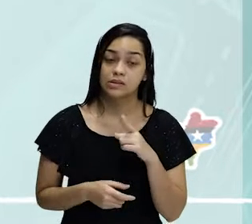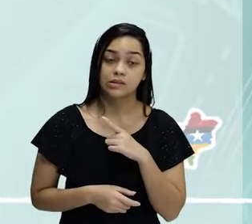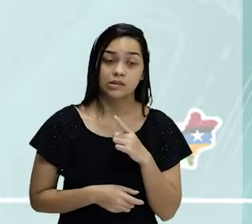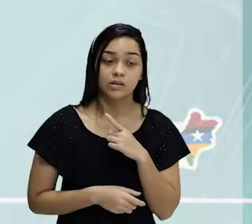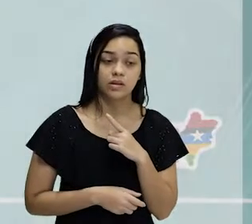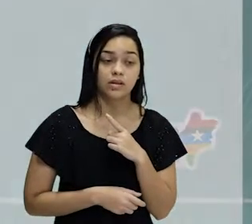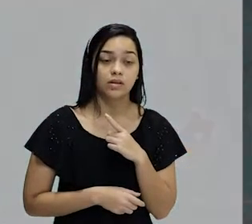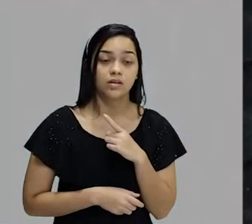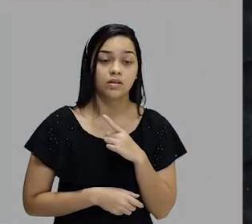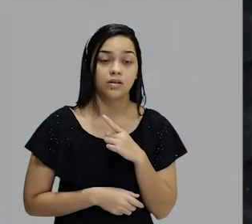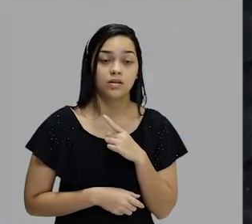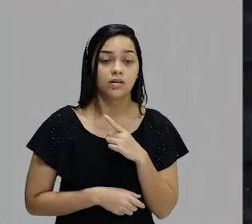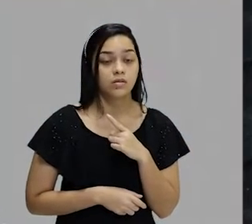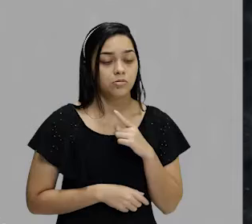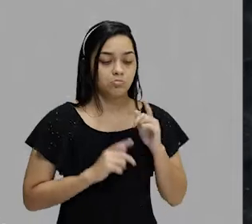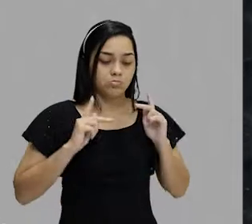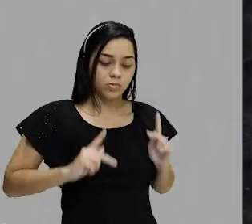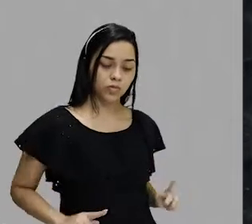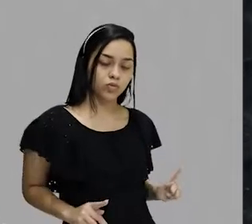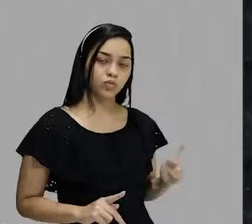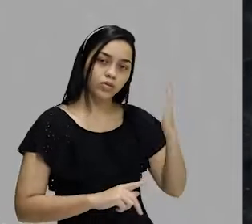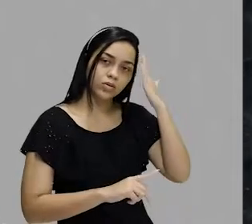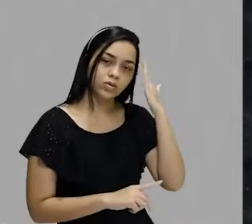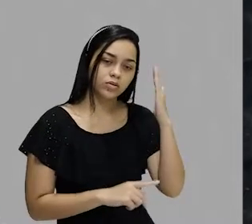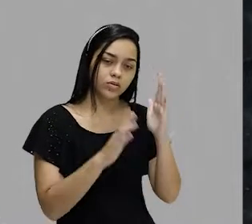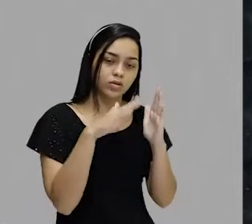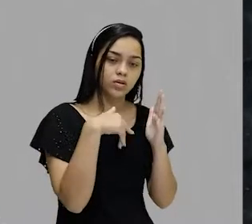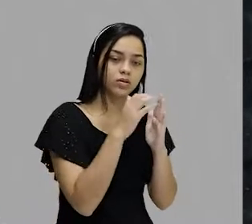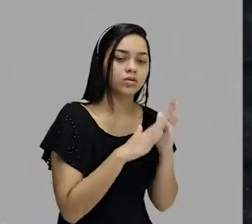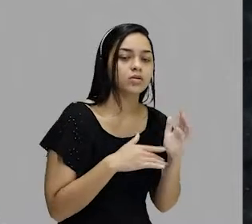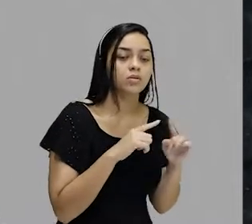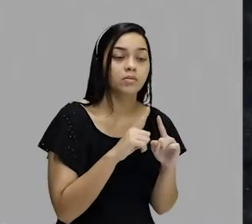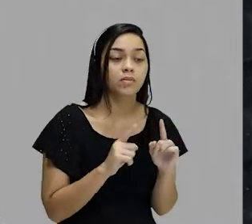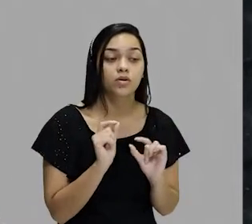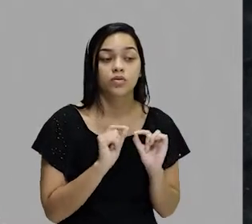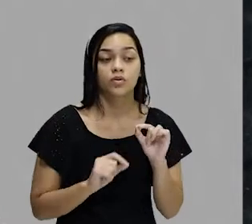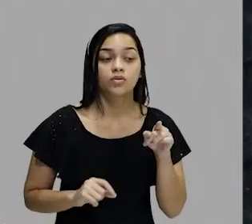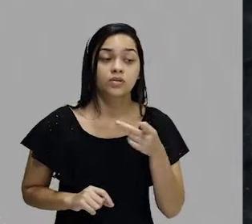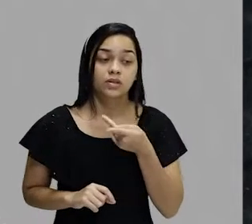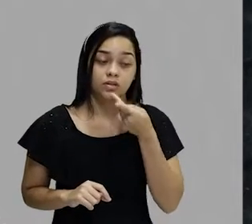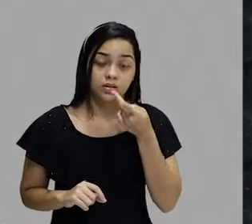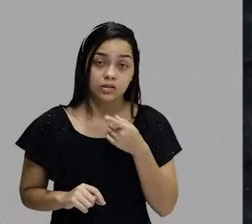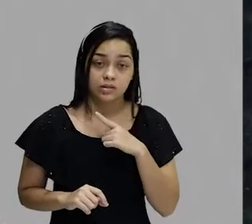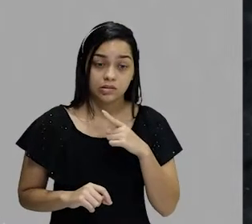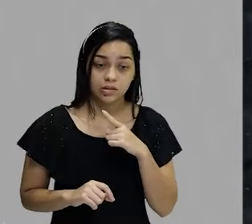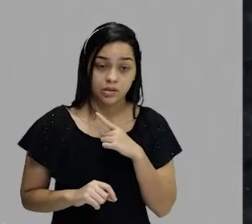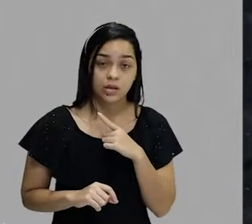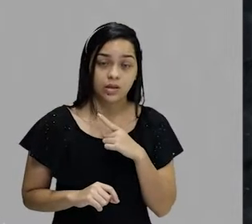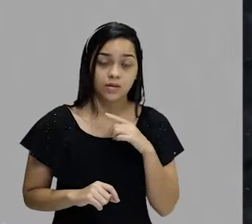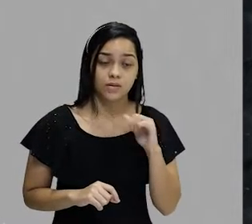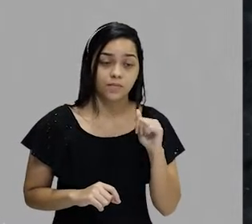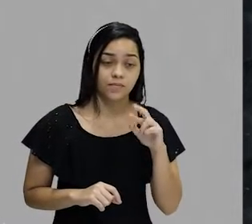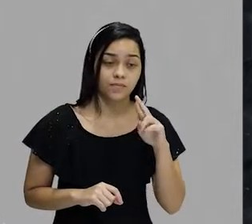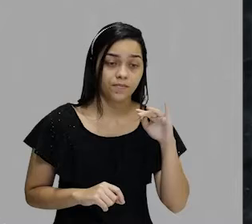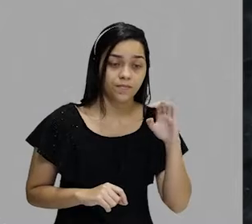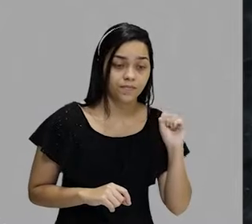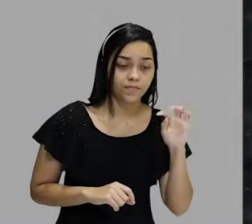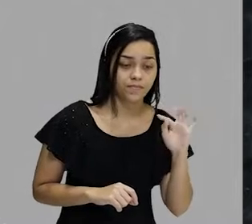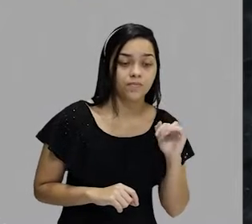tinha jeito de artista. Só que você tinha jeito de artista é